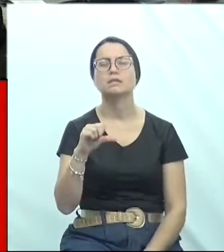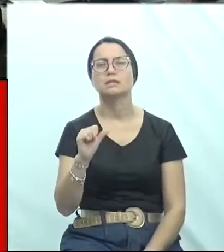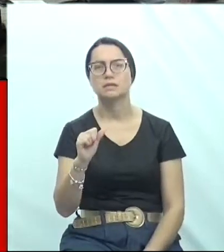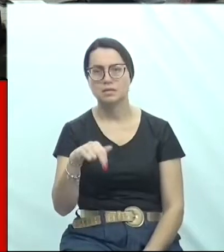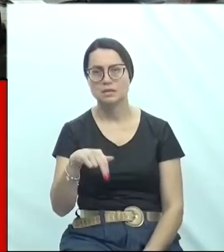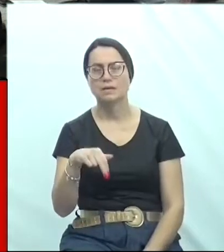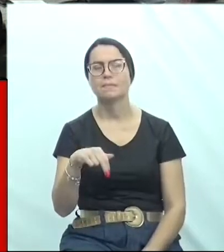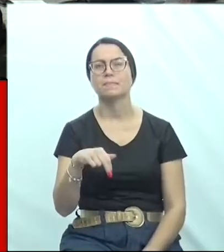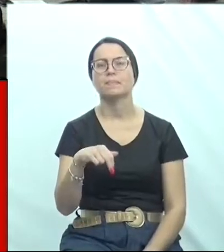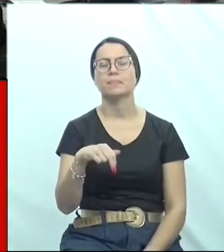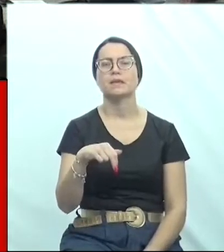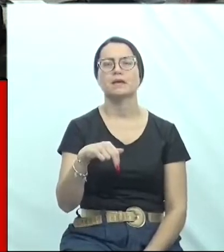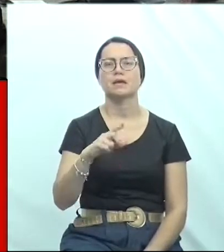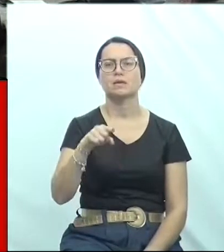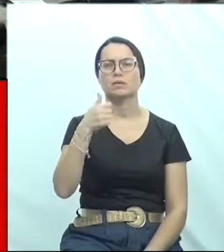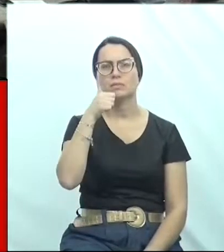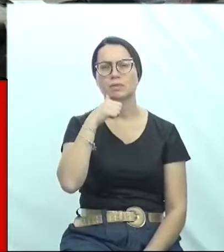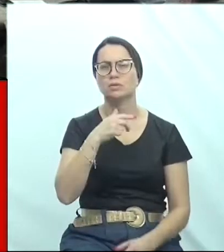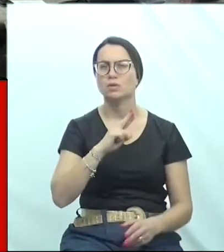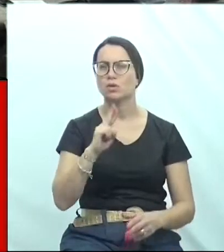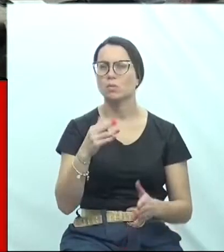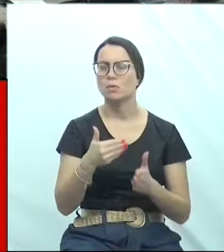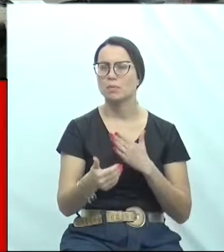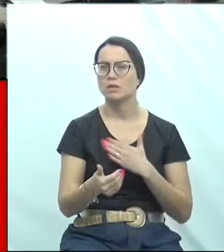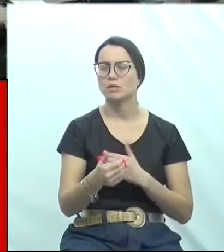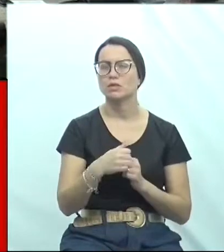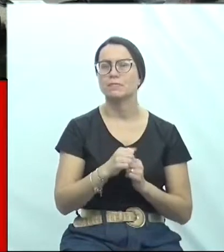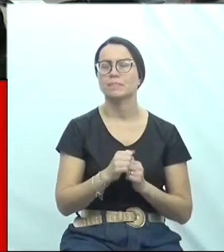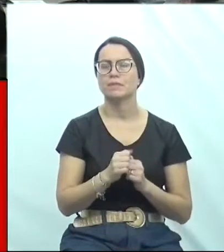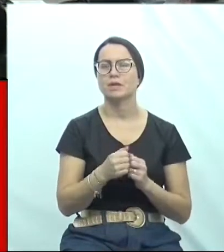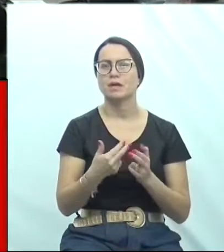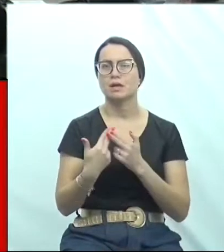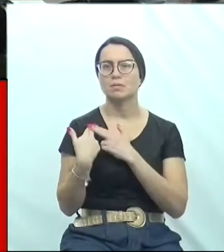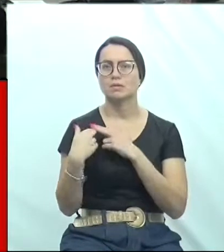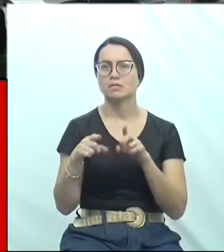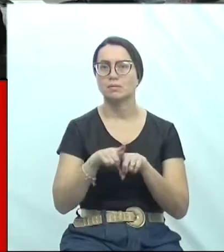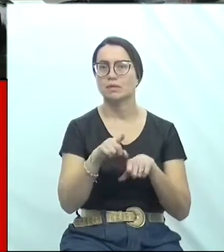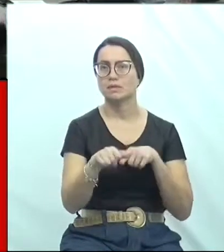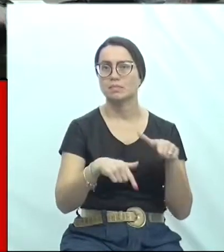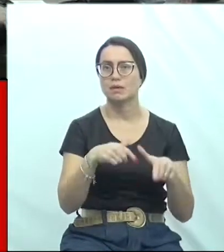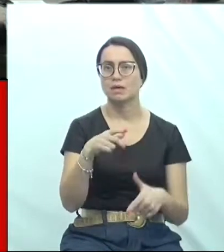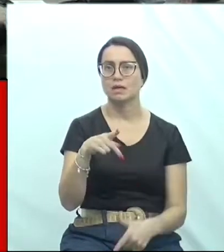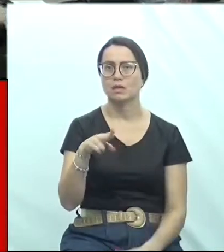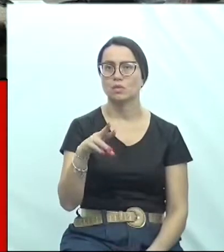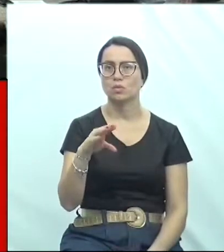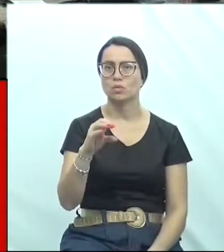os quais discorrerão sobre a Lei Municipal número